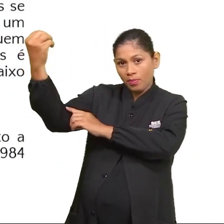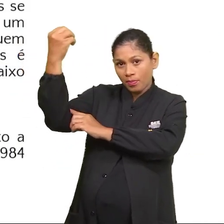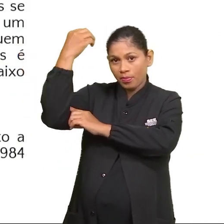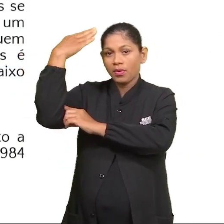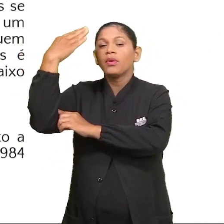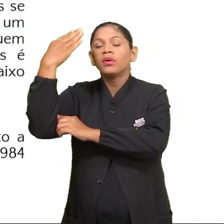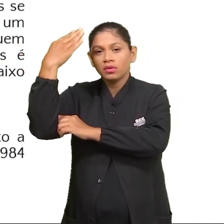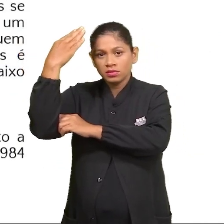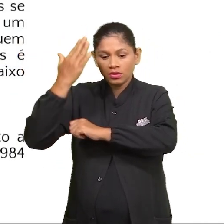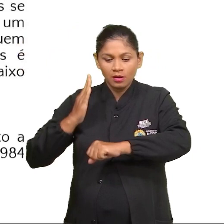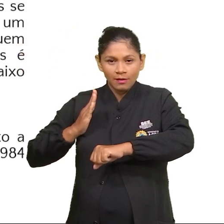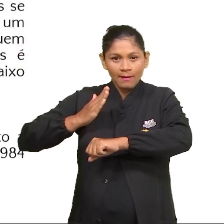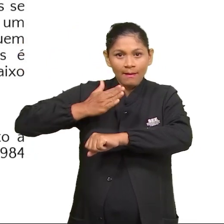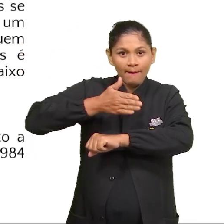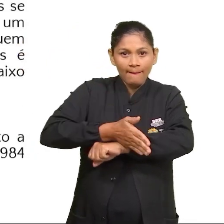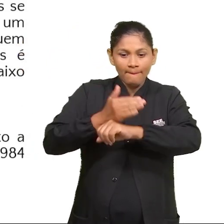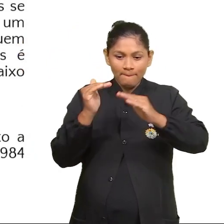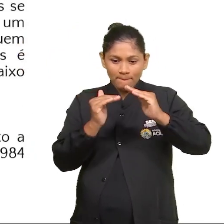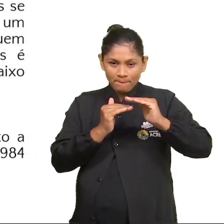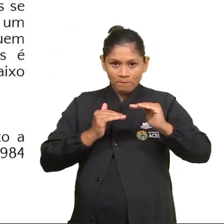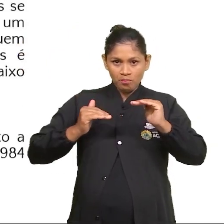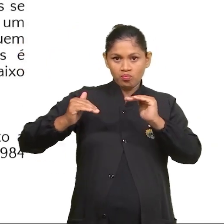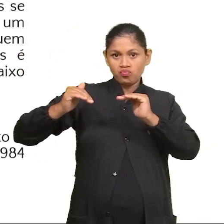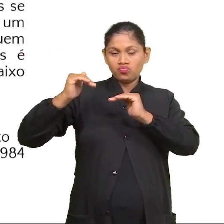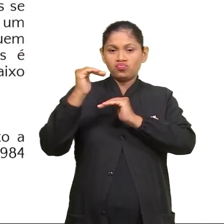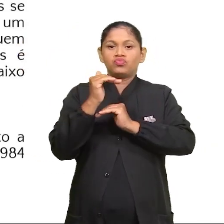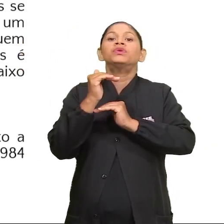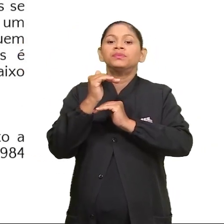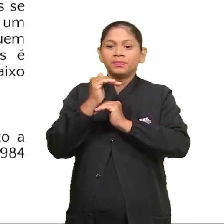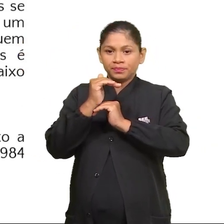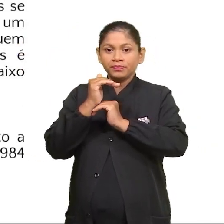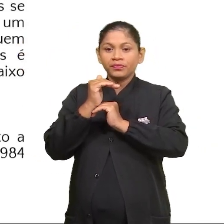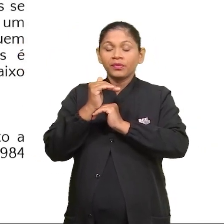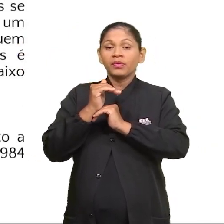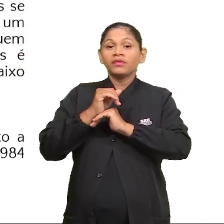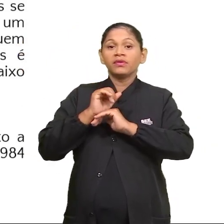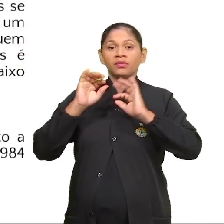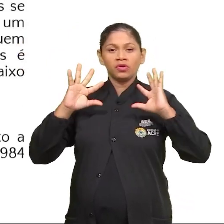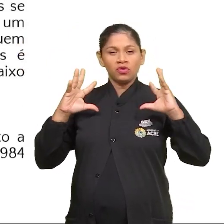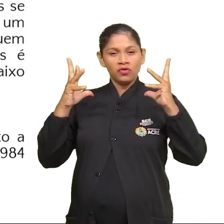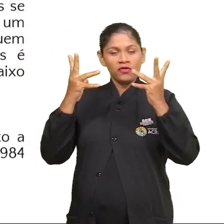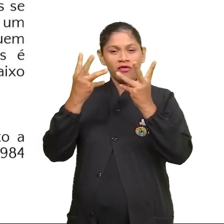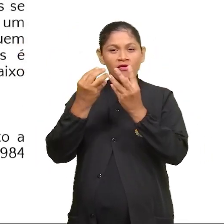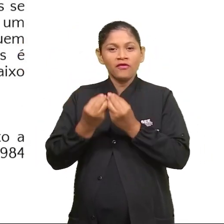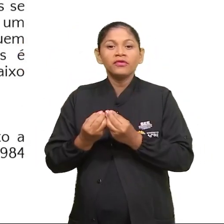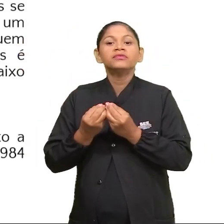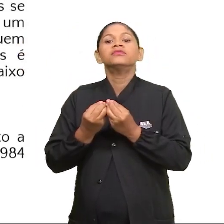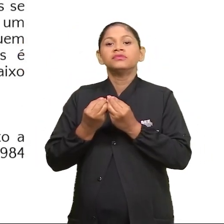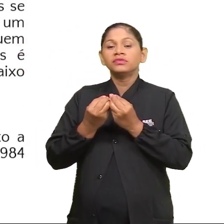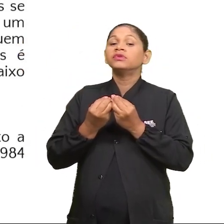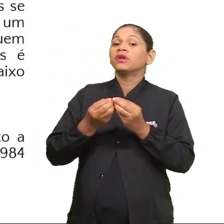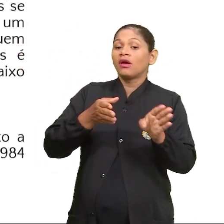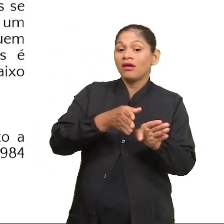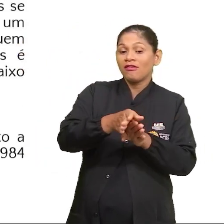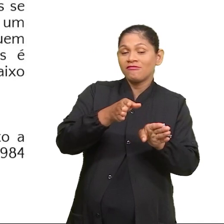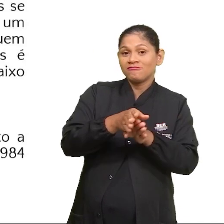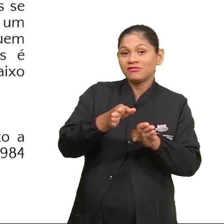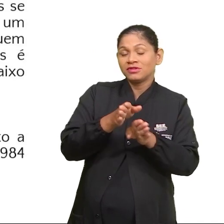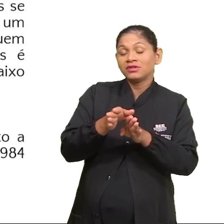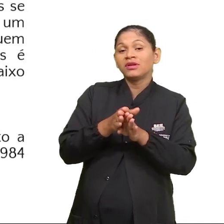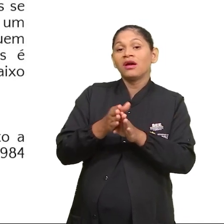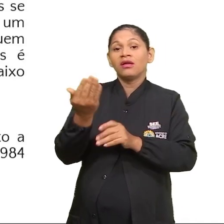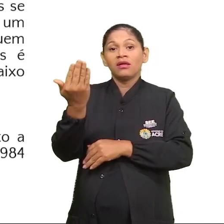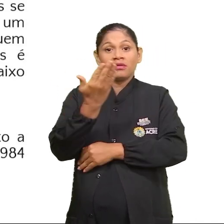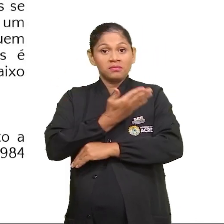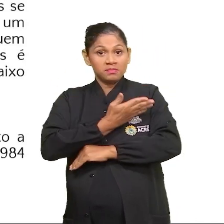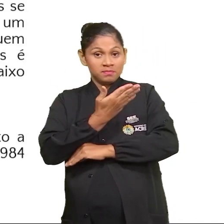no universo dos poderosos. Figuras como as de Voltaire e Duclos exortavam os seus irmãos